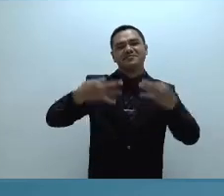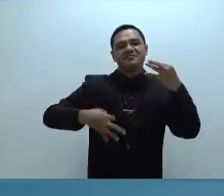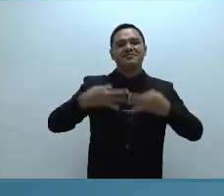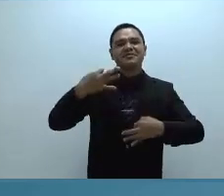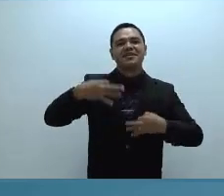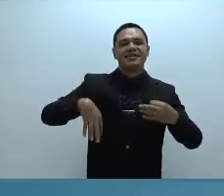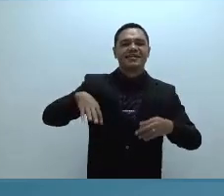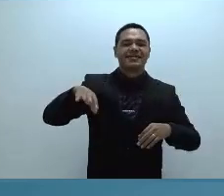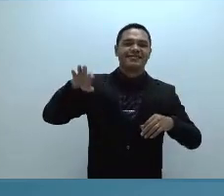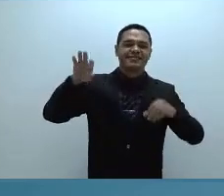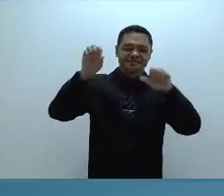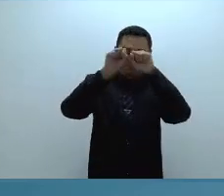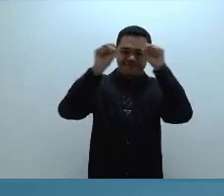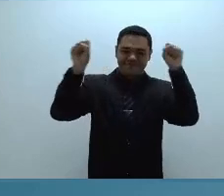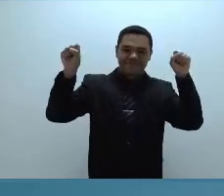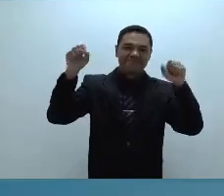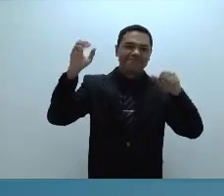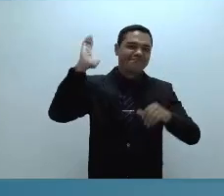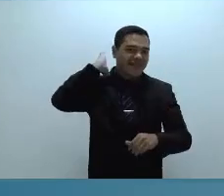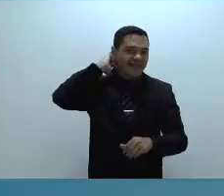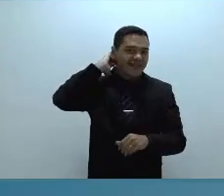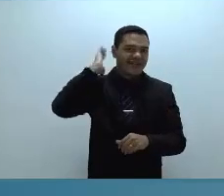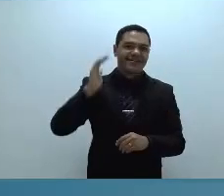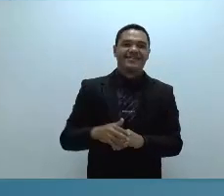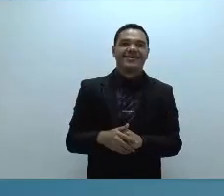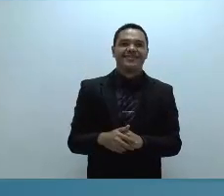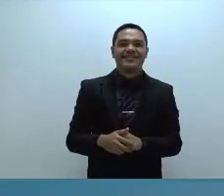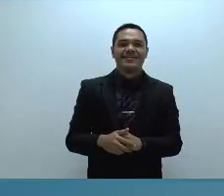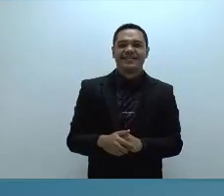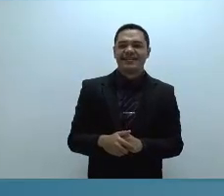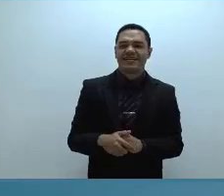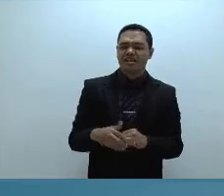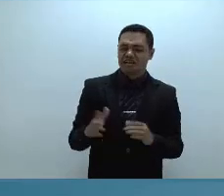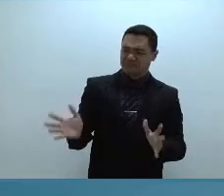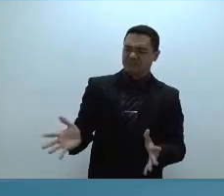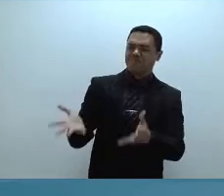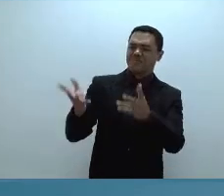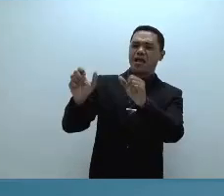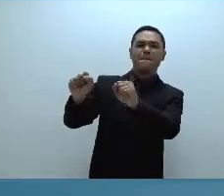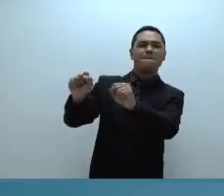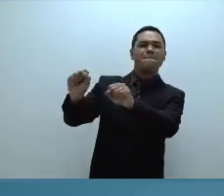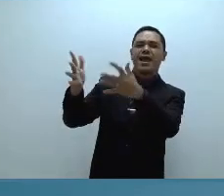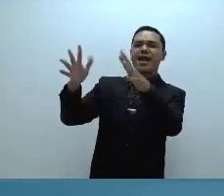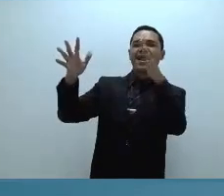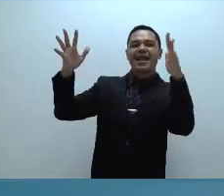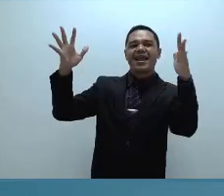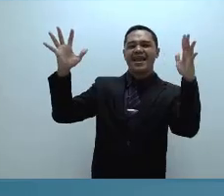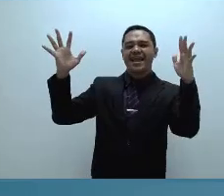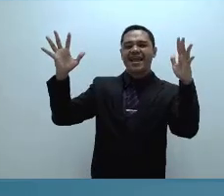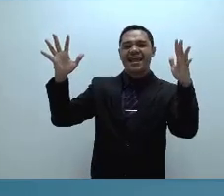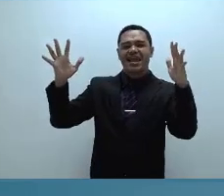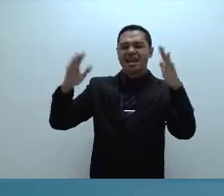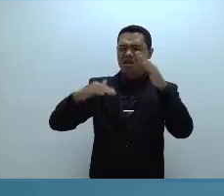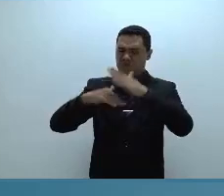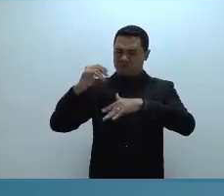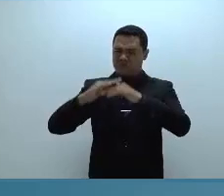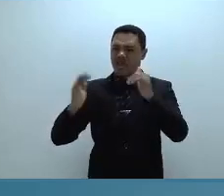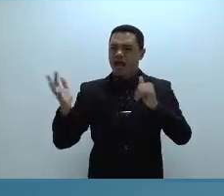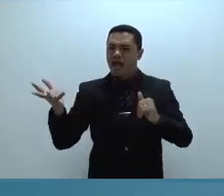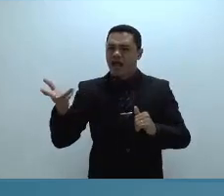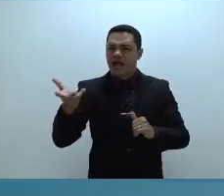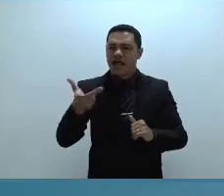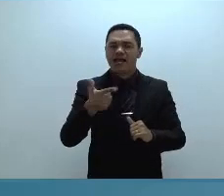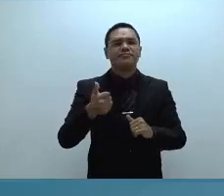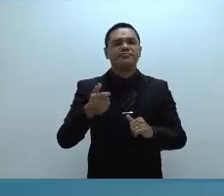desembargadora Célia, ela realmente brilha não só pela competência, mas pela sua urbanidade, pela sua